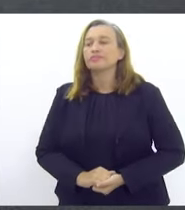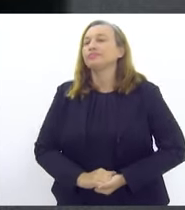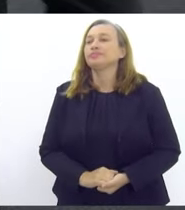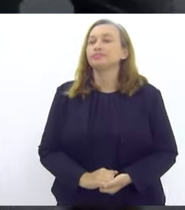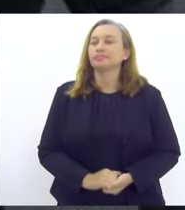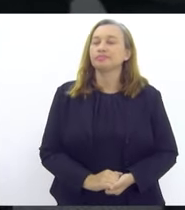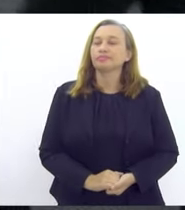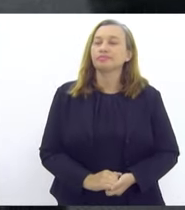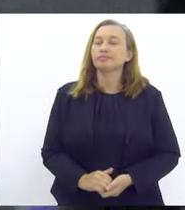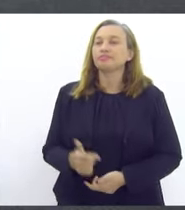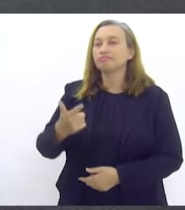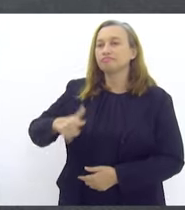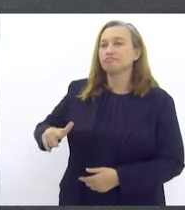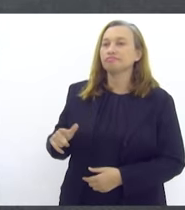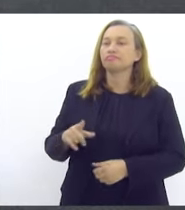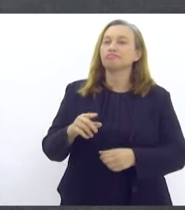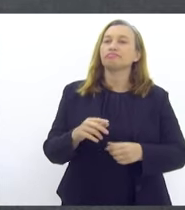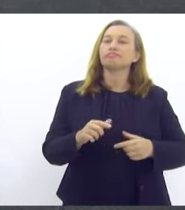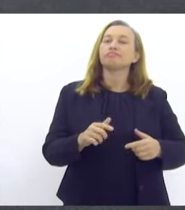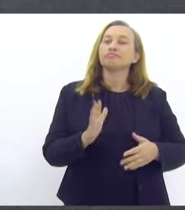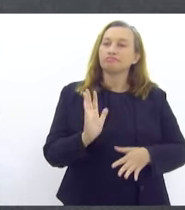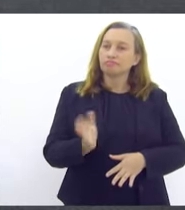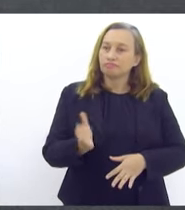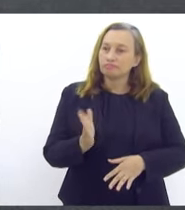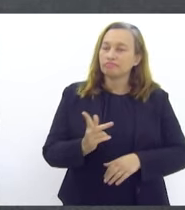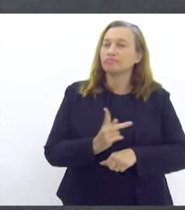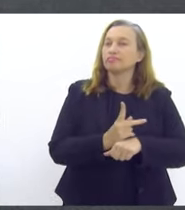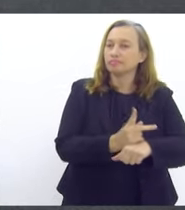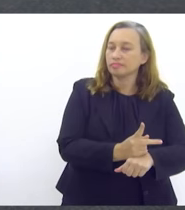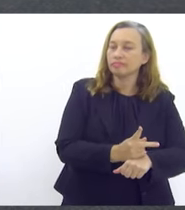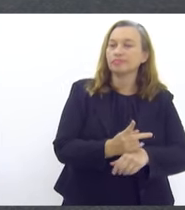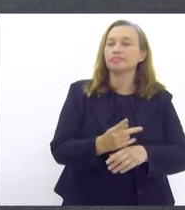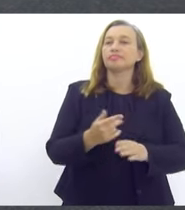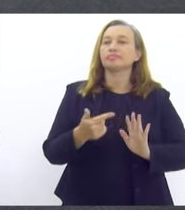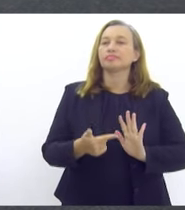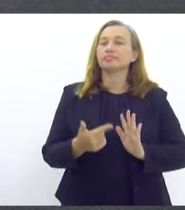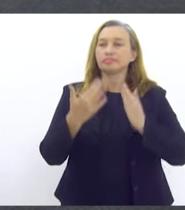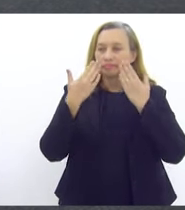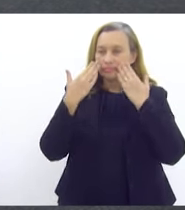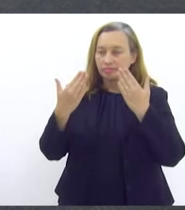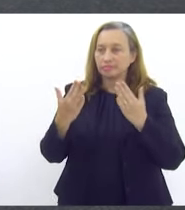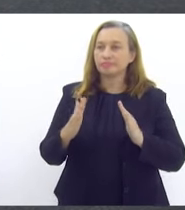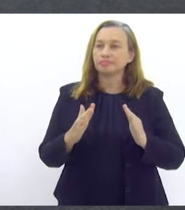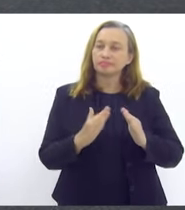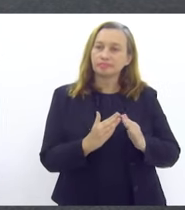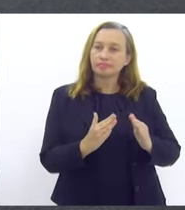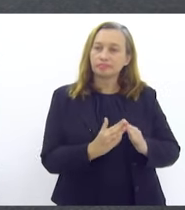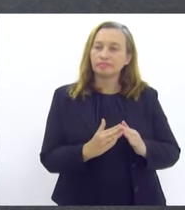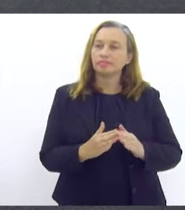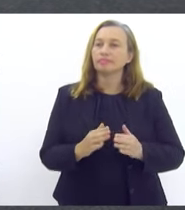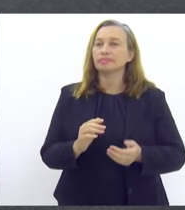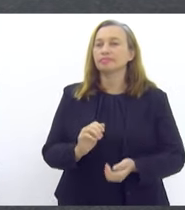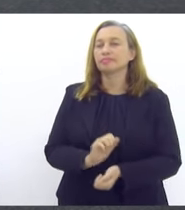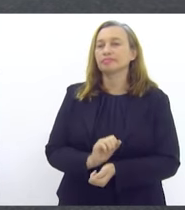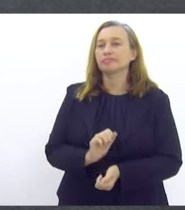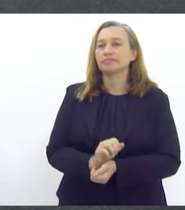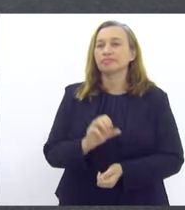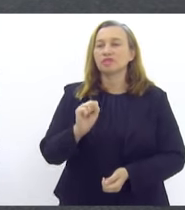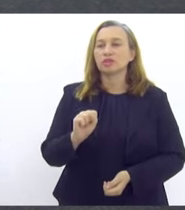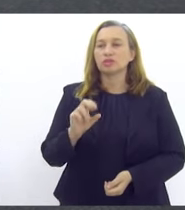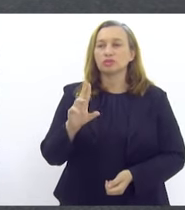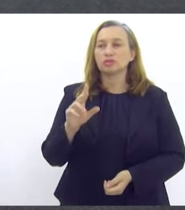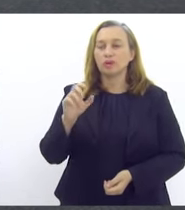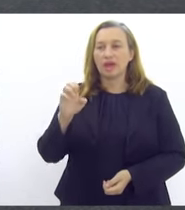né, tem outros títulos que nós já apresentamos a essa casa que estão em tramitação, como é o caso da Sueli Carneiro.